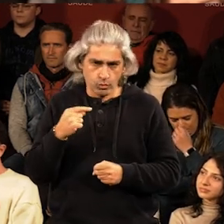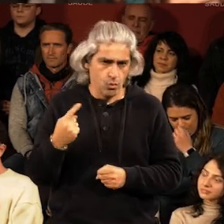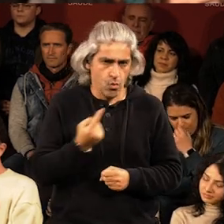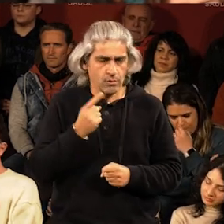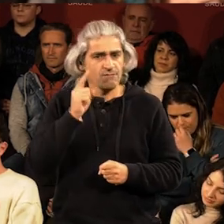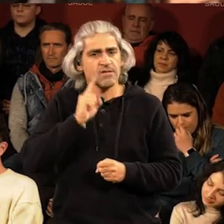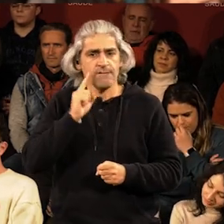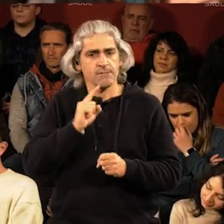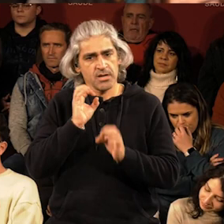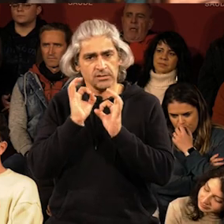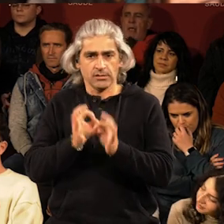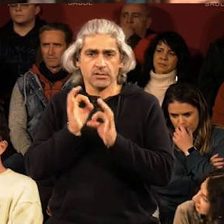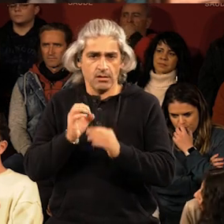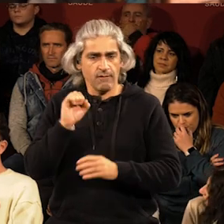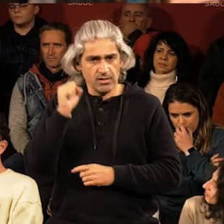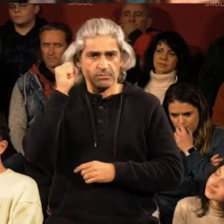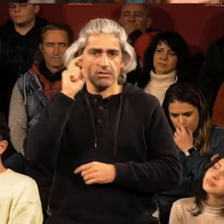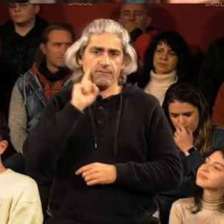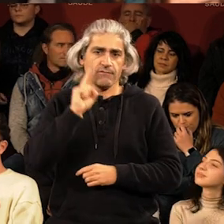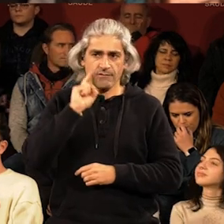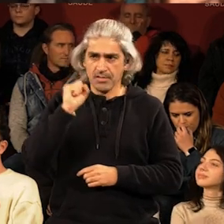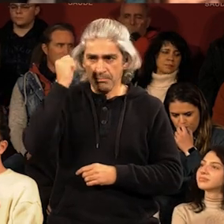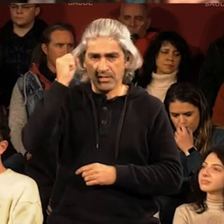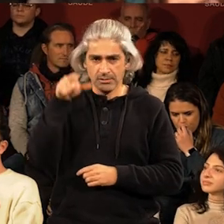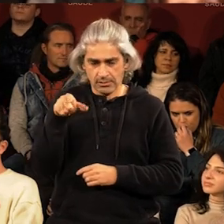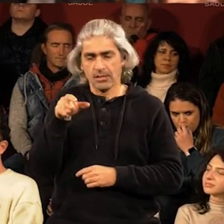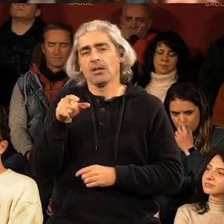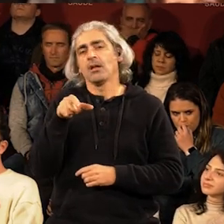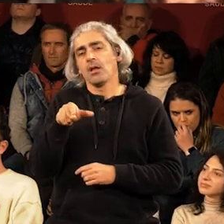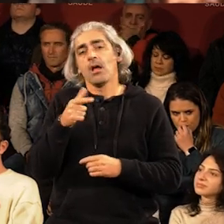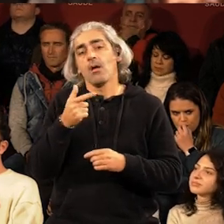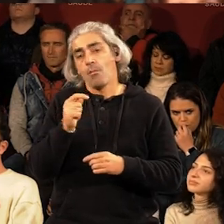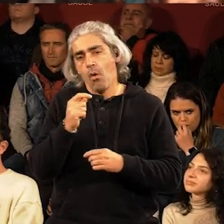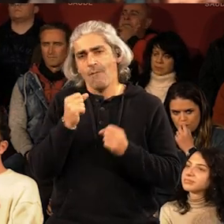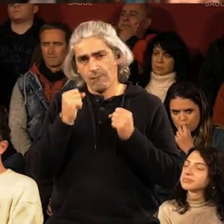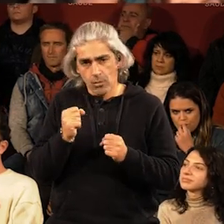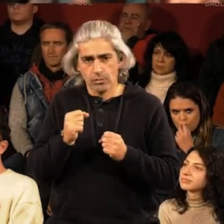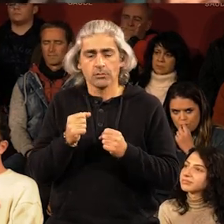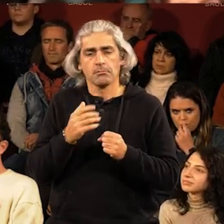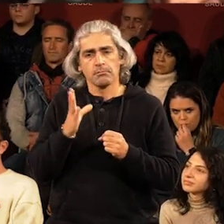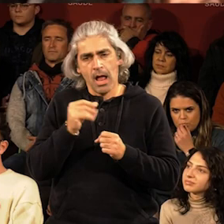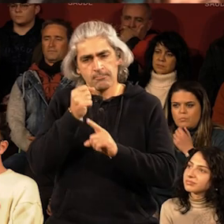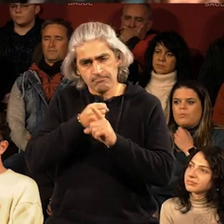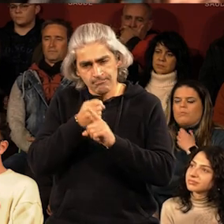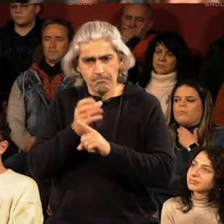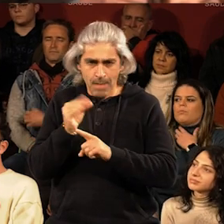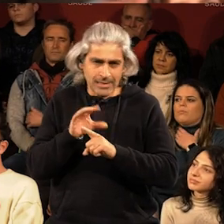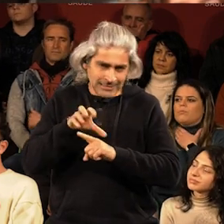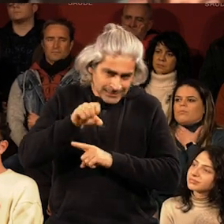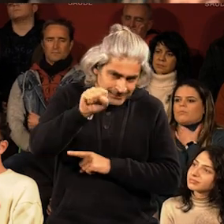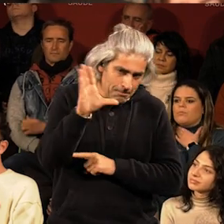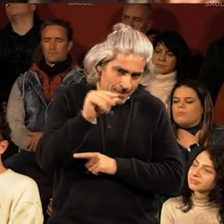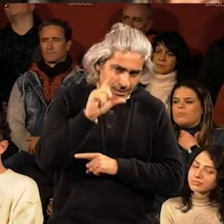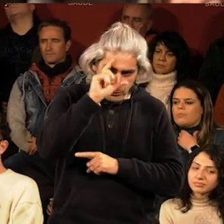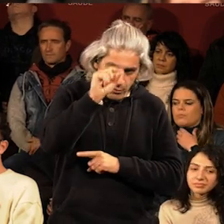será feminista toda a força do bloco levará mais longe os direitos que conquistamos e